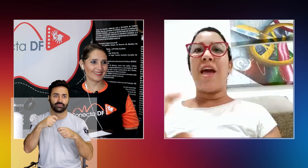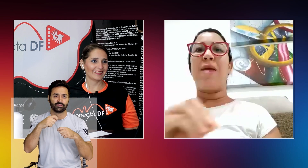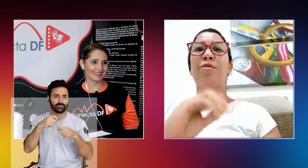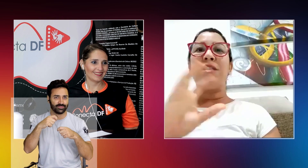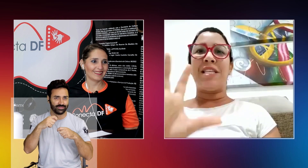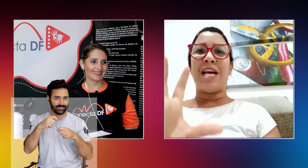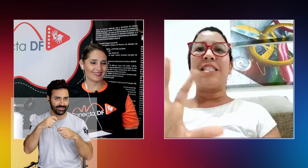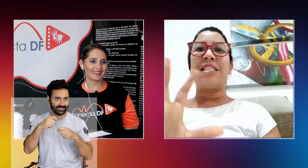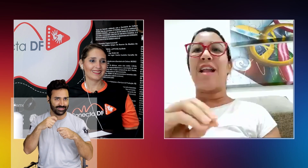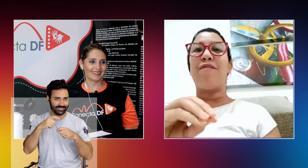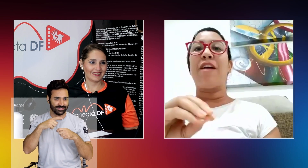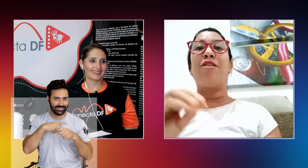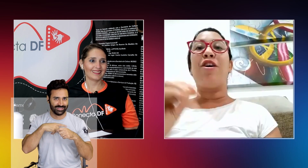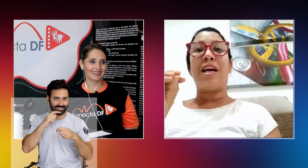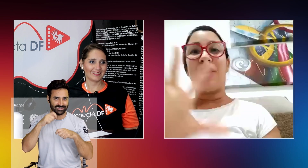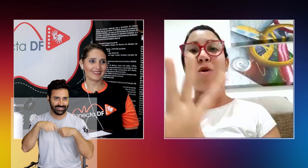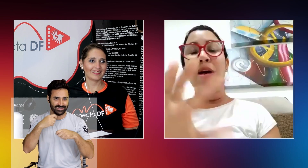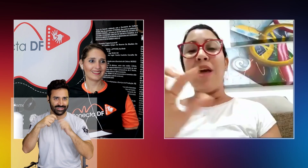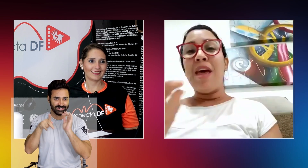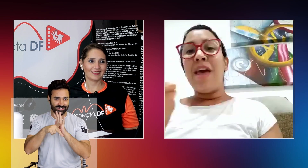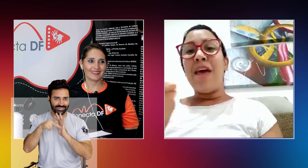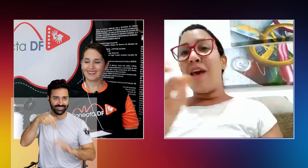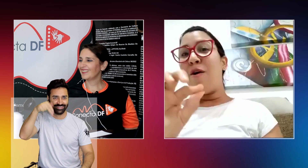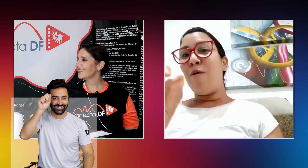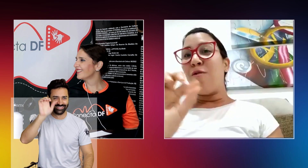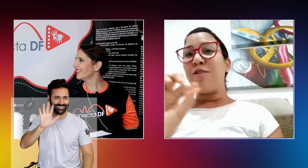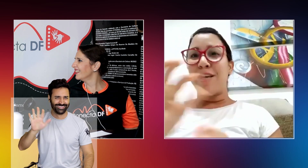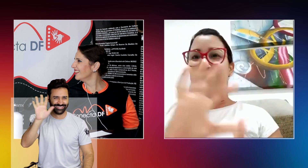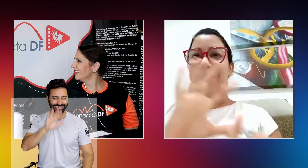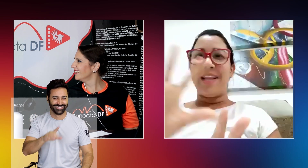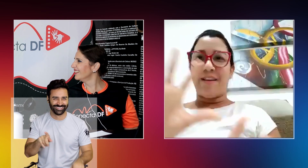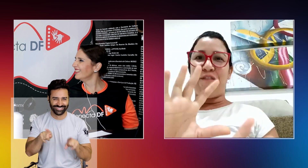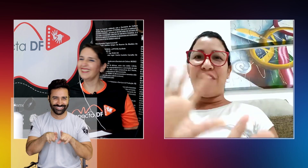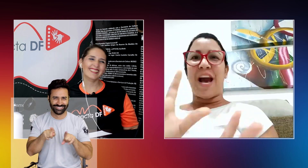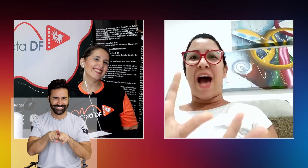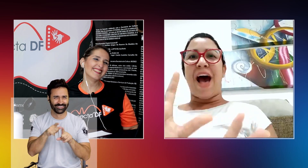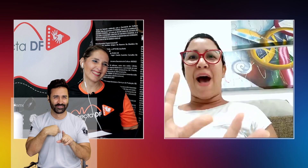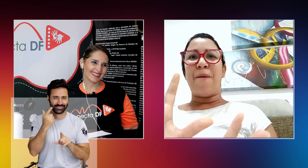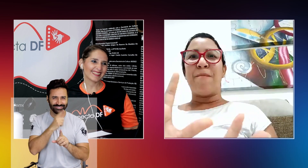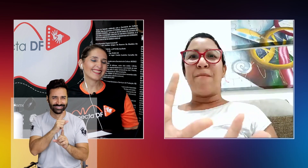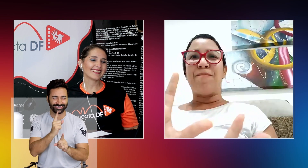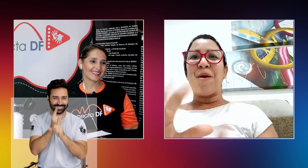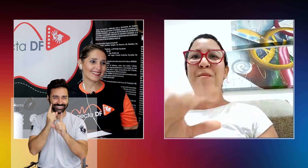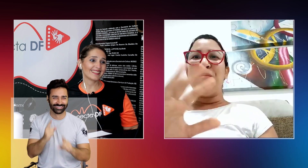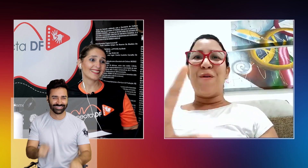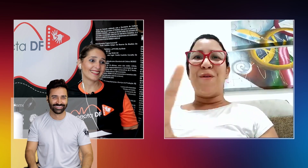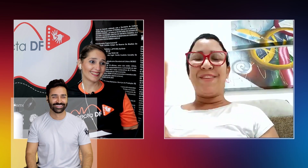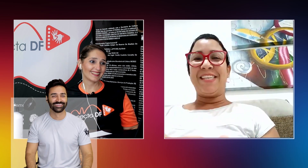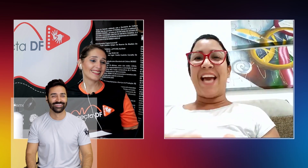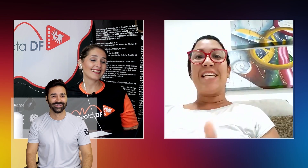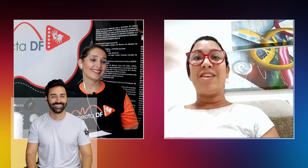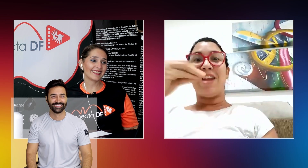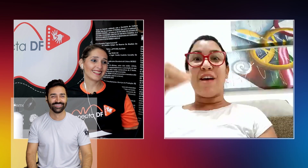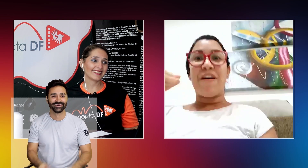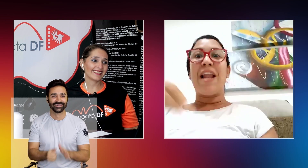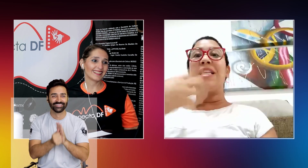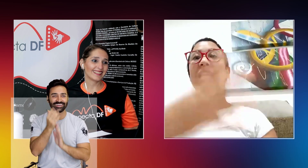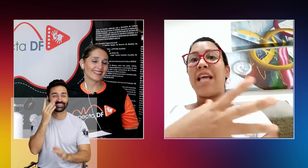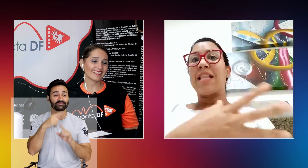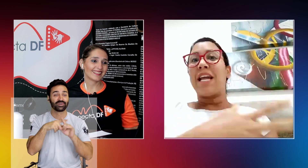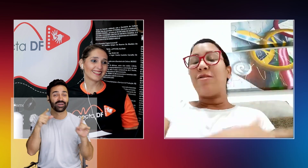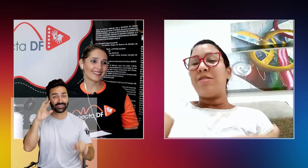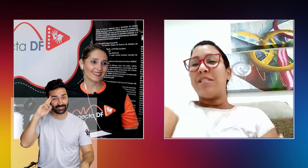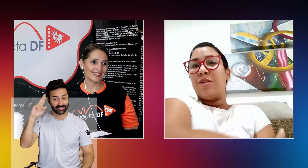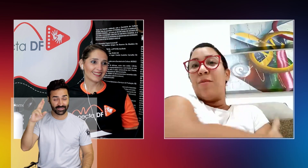Tem muitos sinais assim que ele faz do Nordeste e eu consigo identificar um monte. Aí a senhora está falando, ele